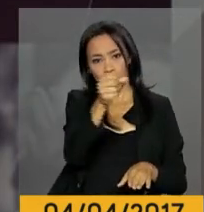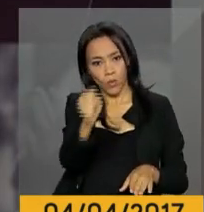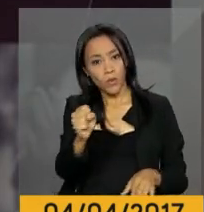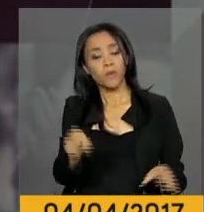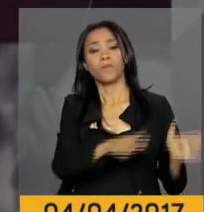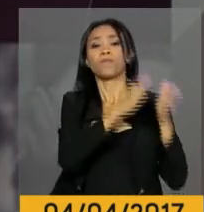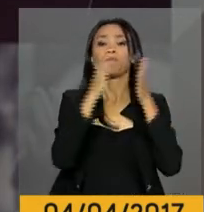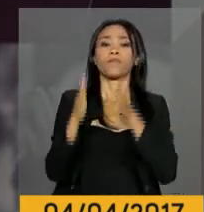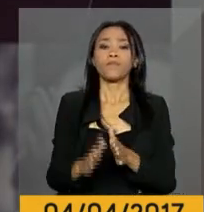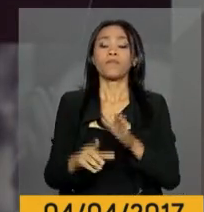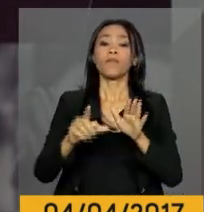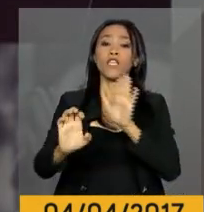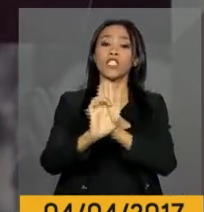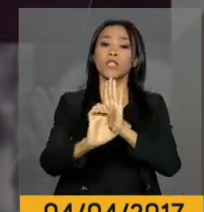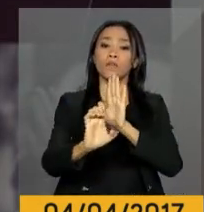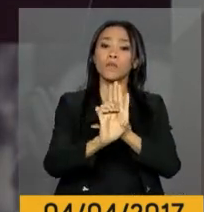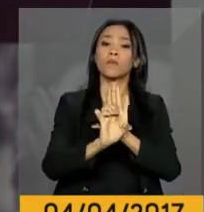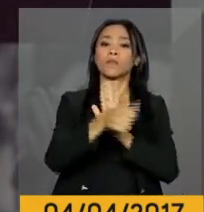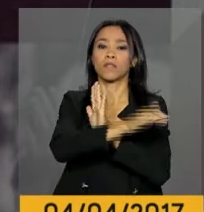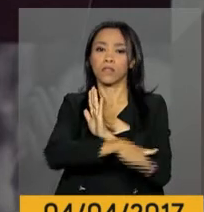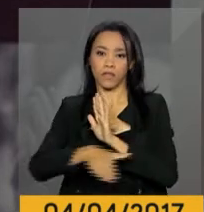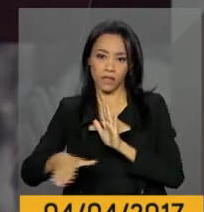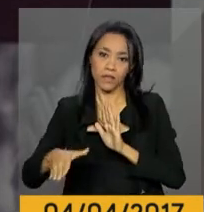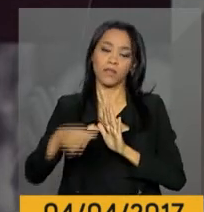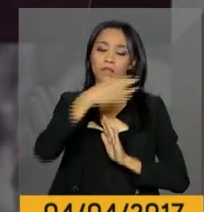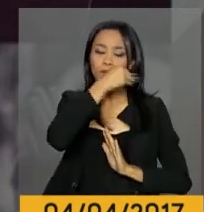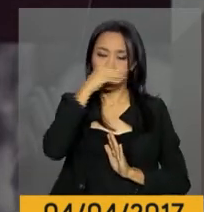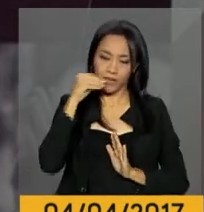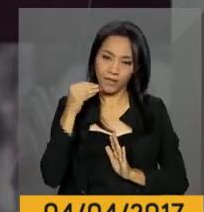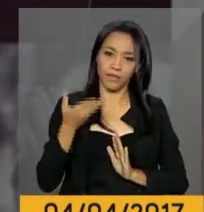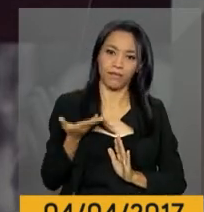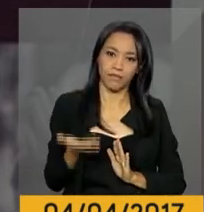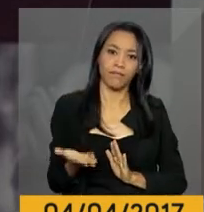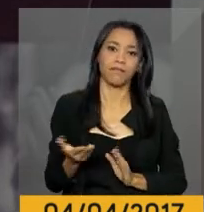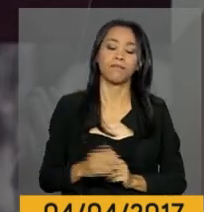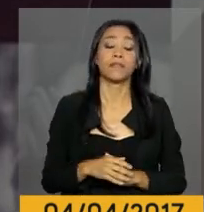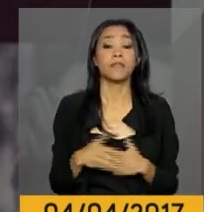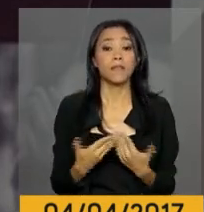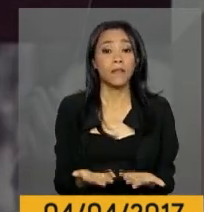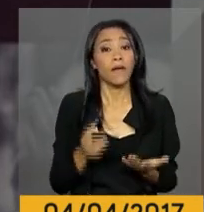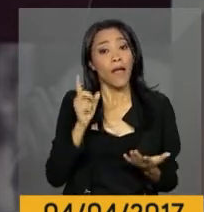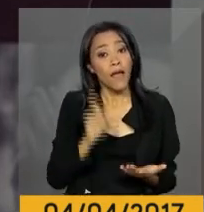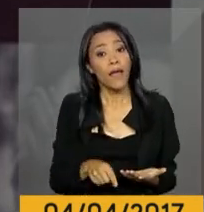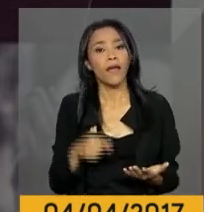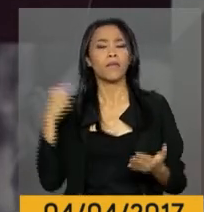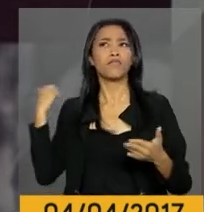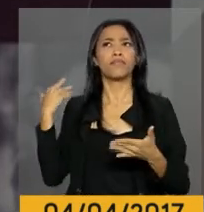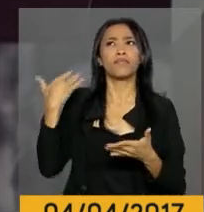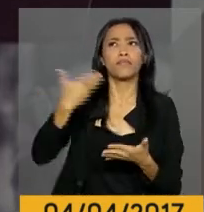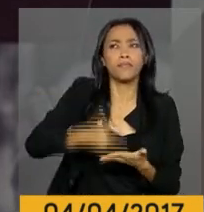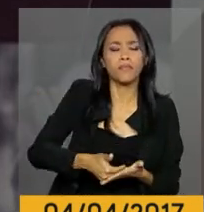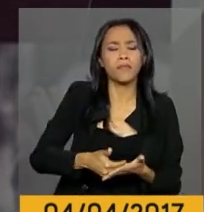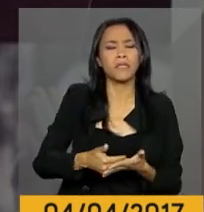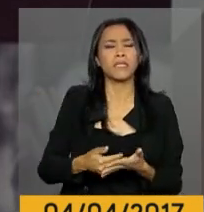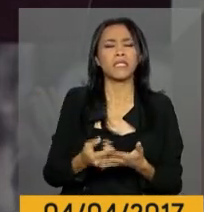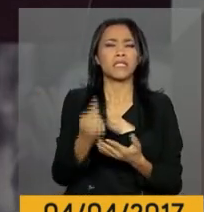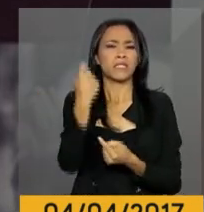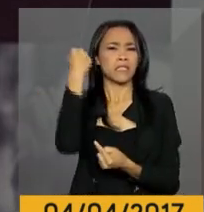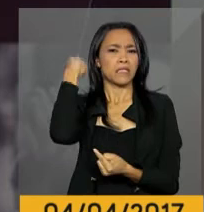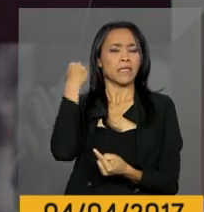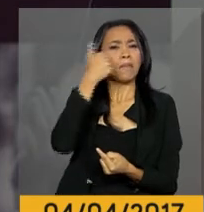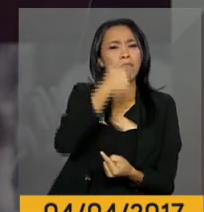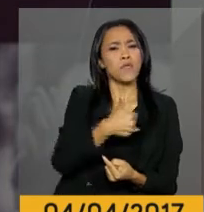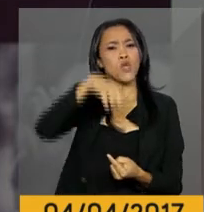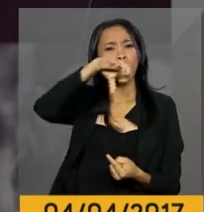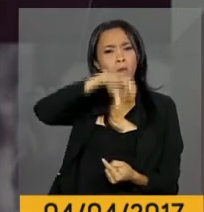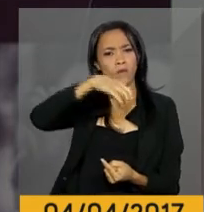1988 e o Estatuto da Criança e do Adolescente. É trajetória que, nos anos 90,